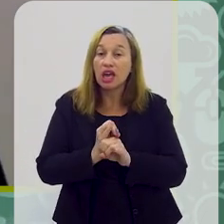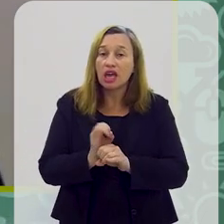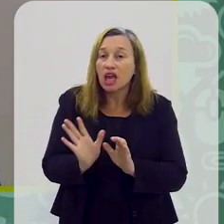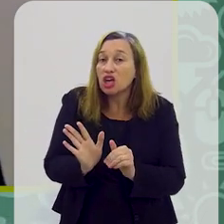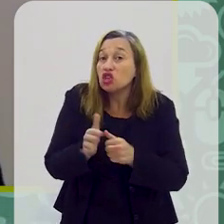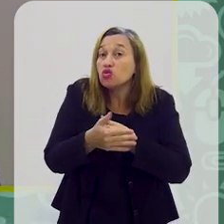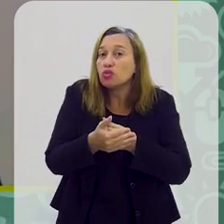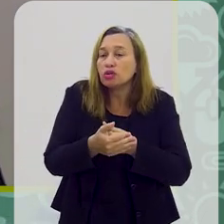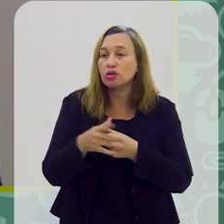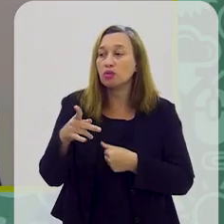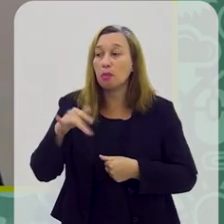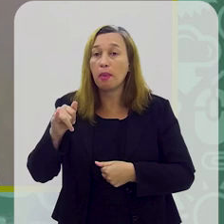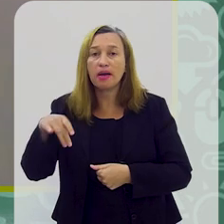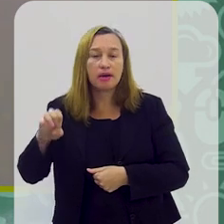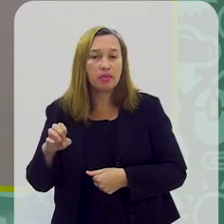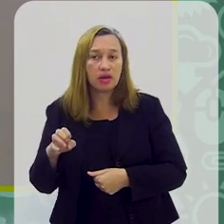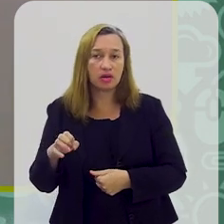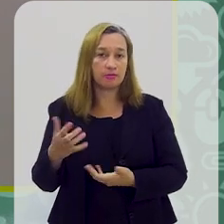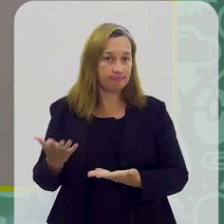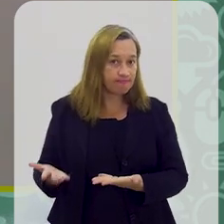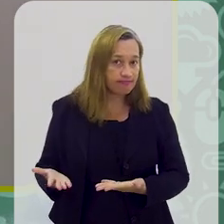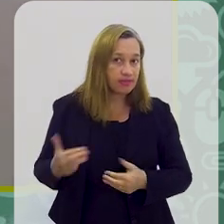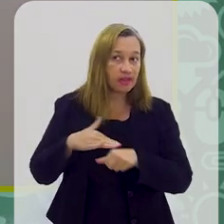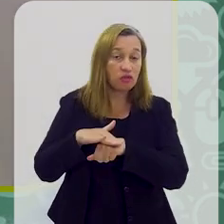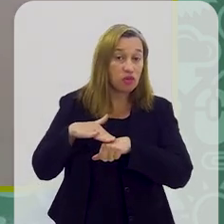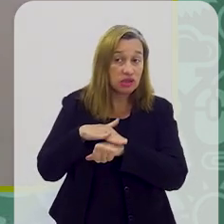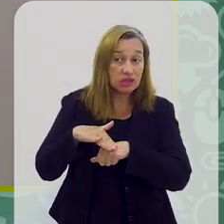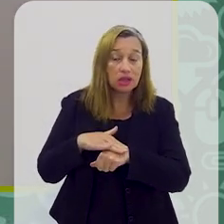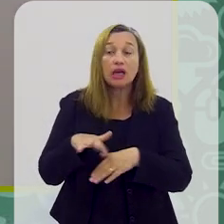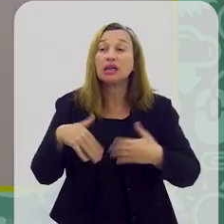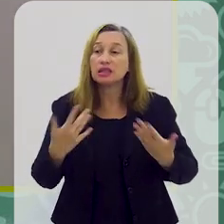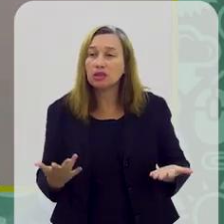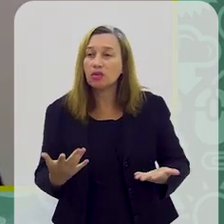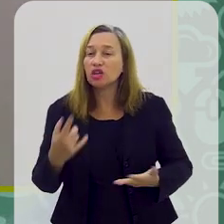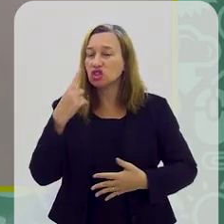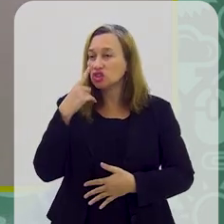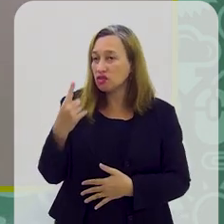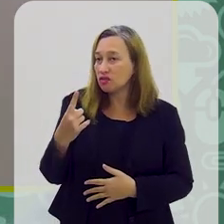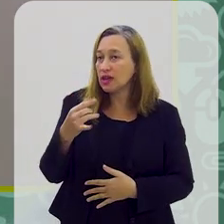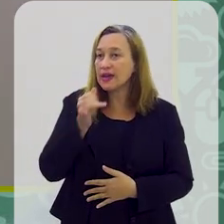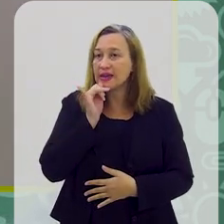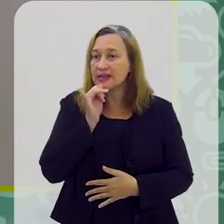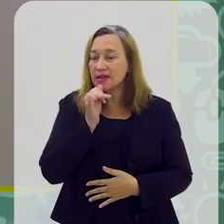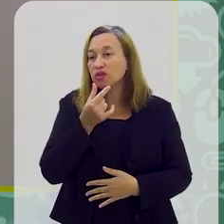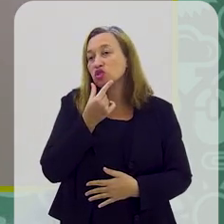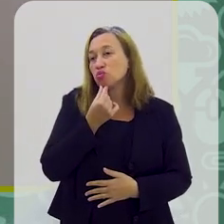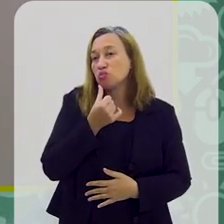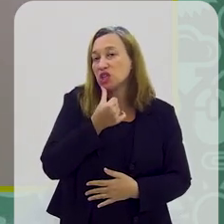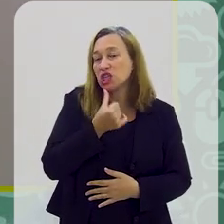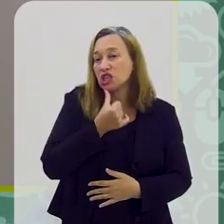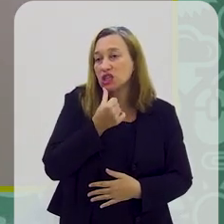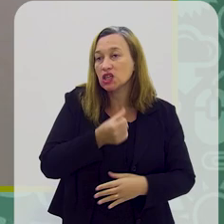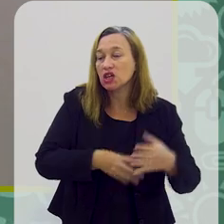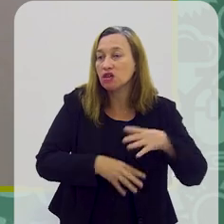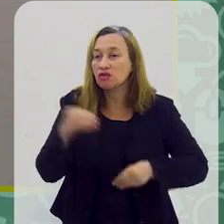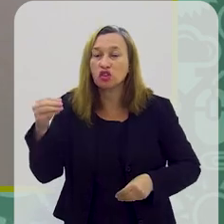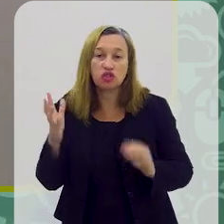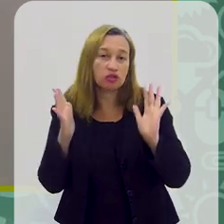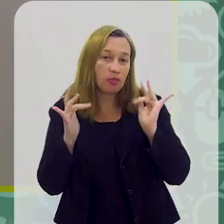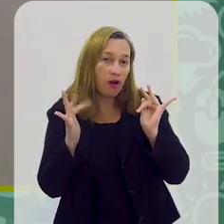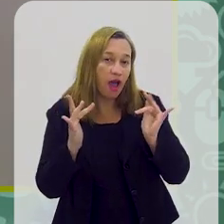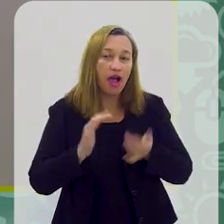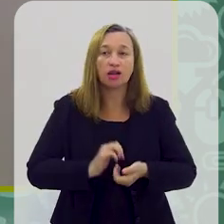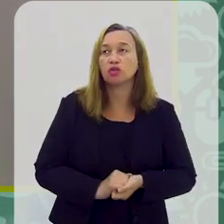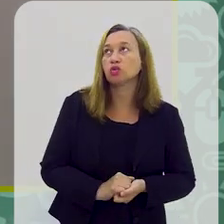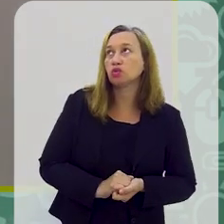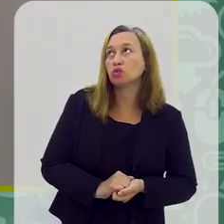própria escondeu dos pais que estavam em contato com o sequestrador. Entendeu? Então, é uma coisa que a gente via muito, por exemplo, assim, de meninas que fugiam